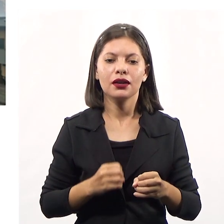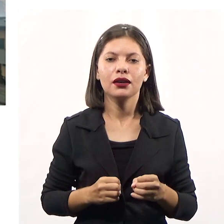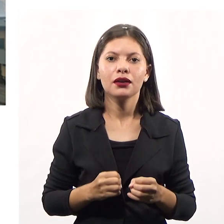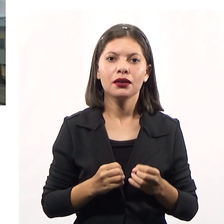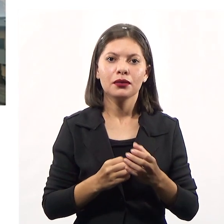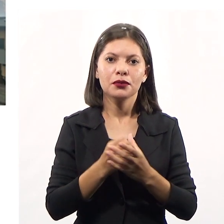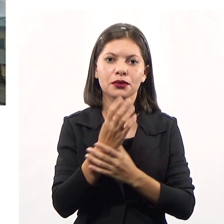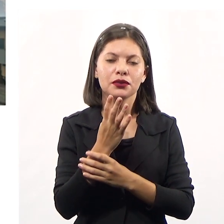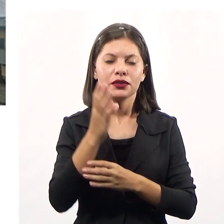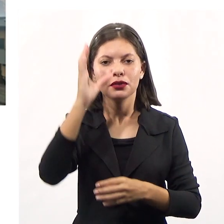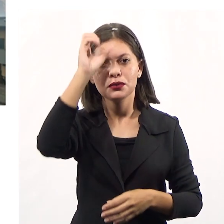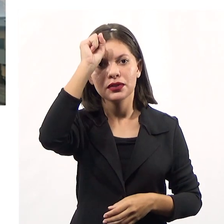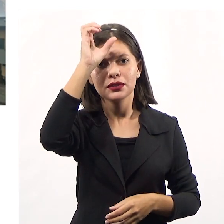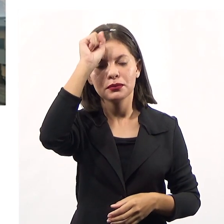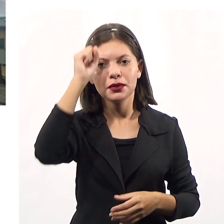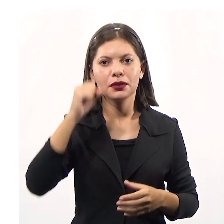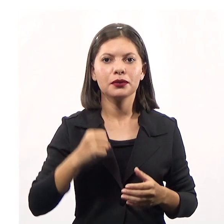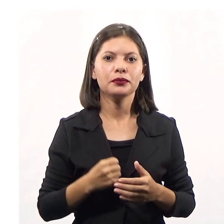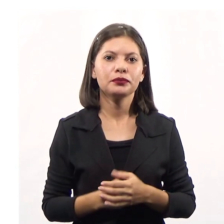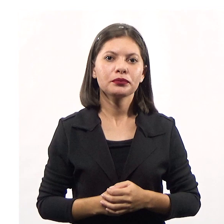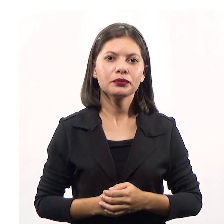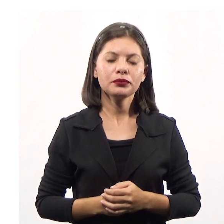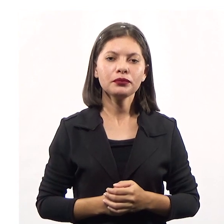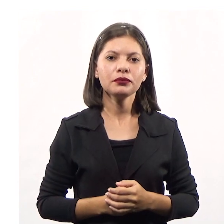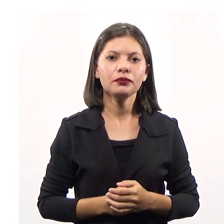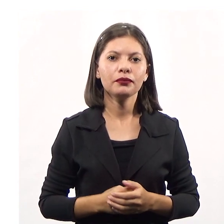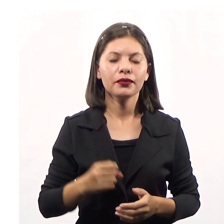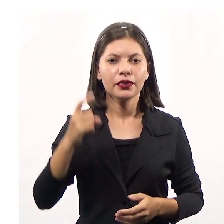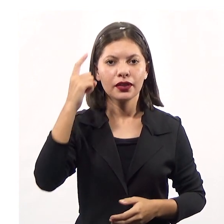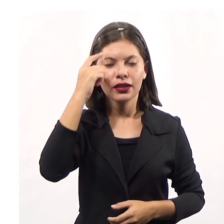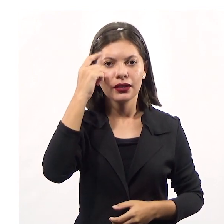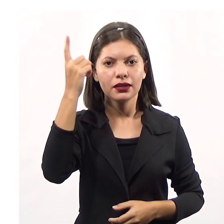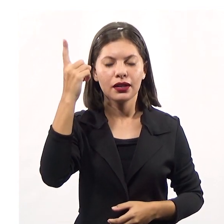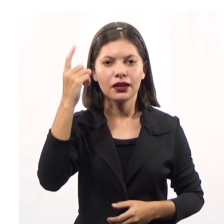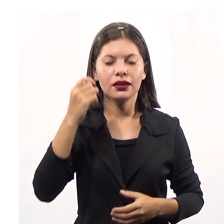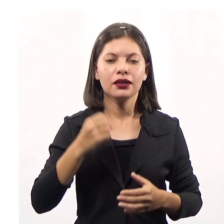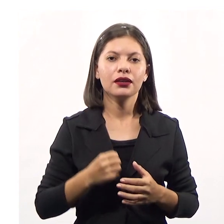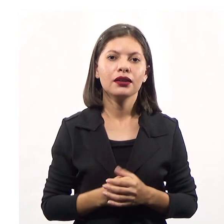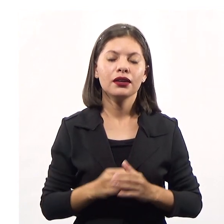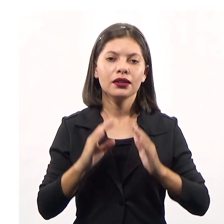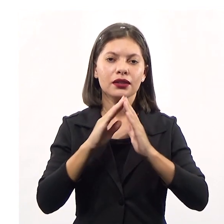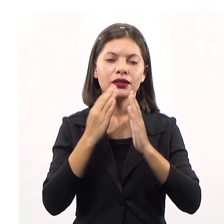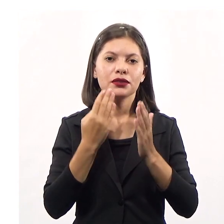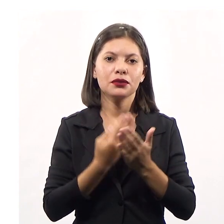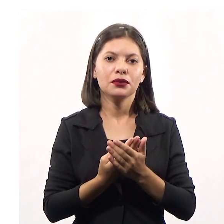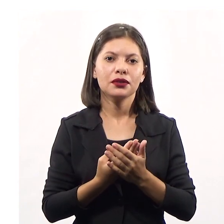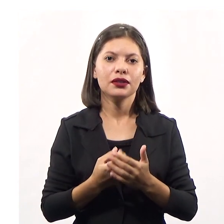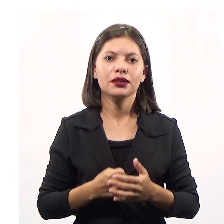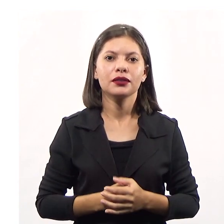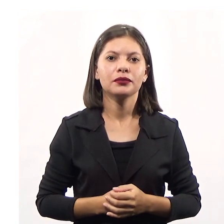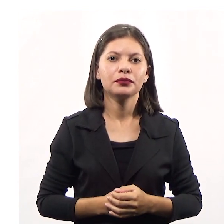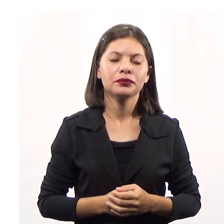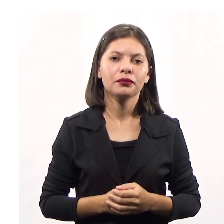produção do conhecimento, né? Então, por isso que a gente trouxe aqui a ideia da constituição da escola, né? Como essa escola